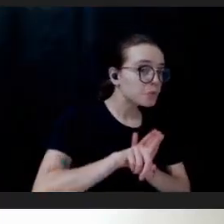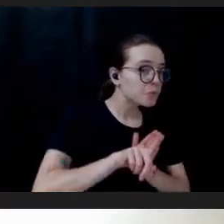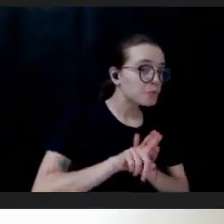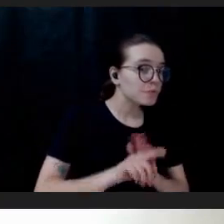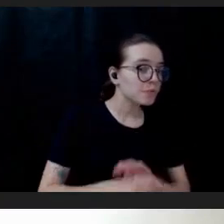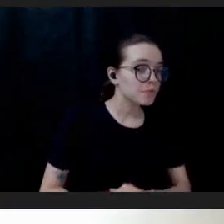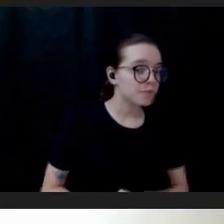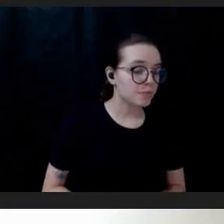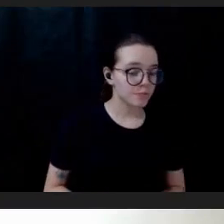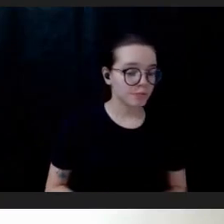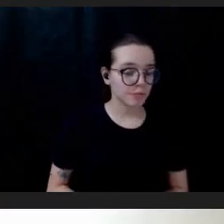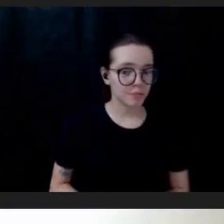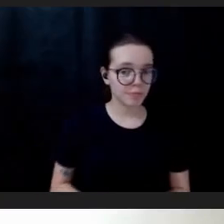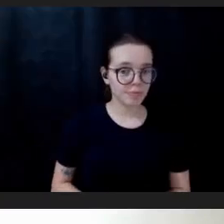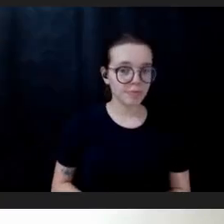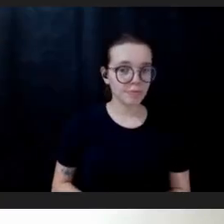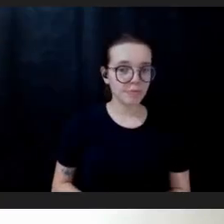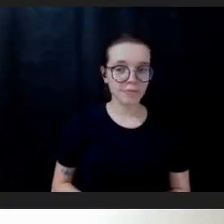Aqui.